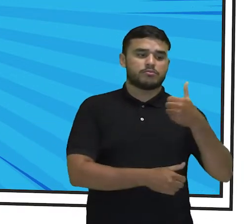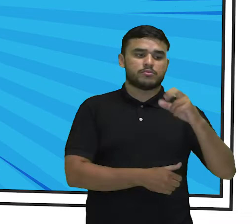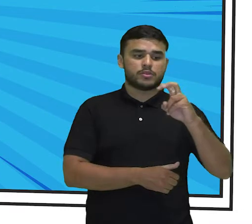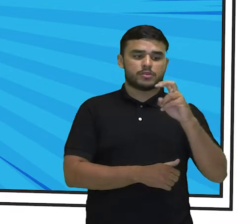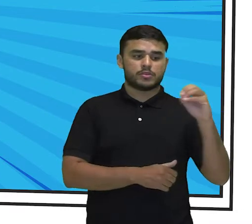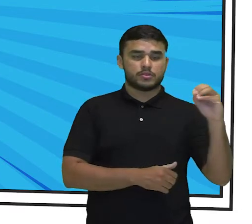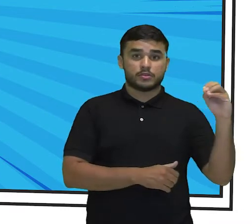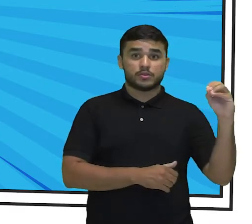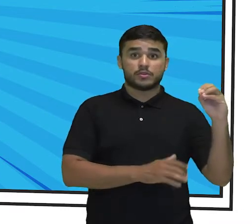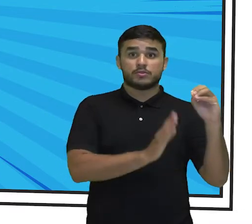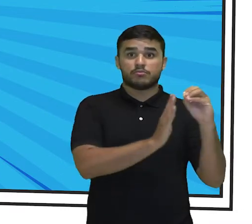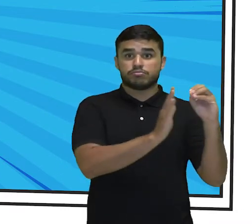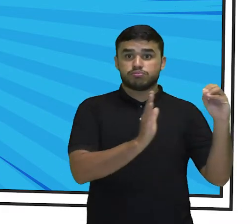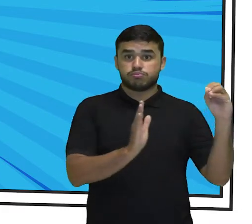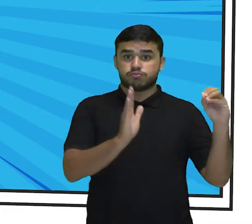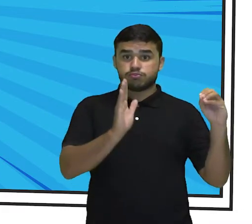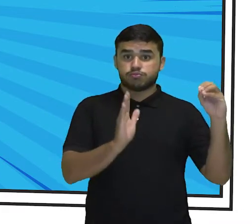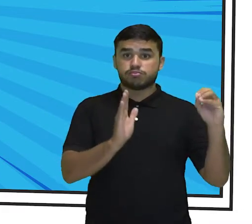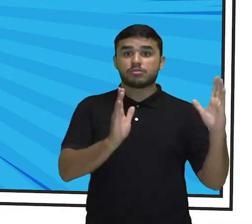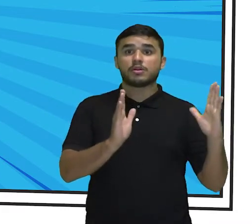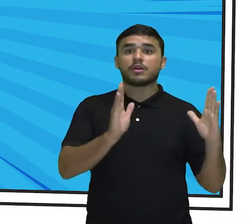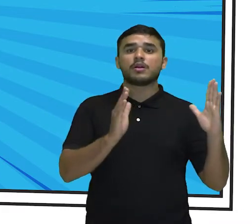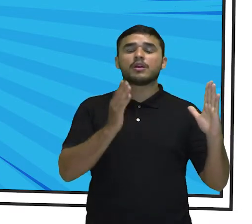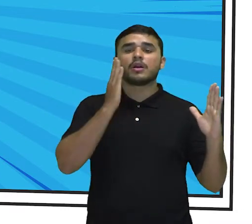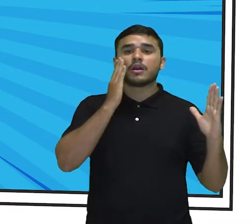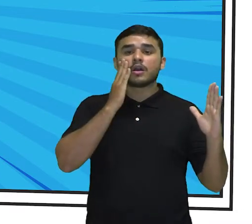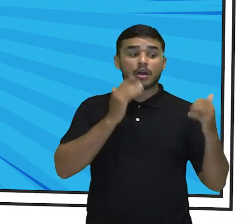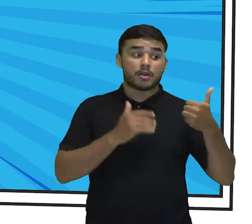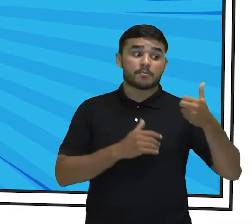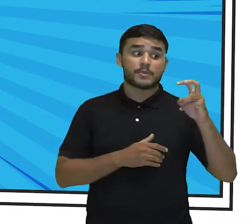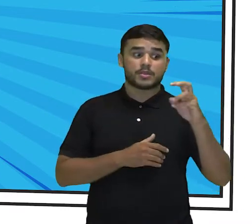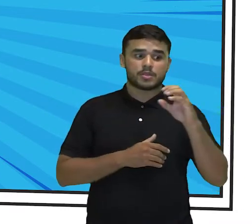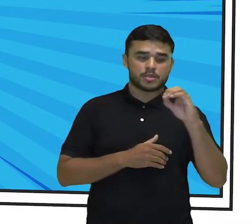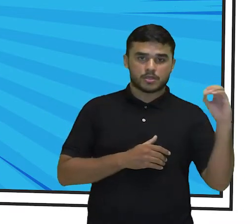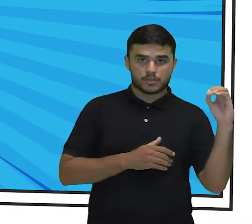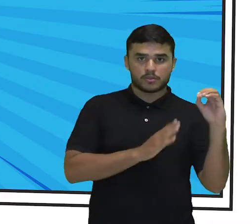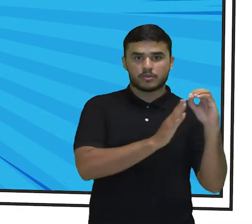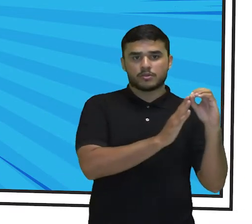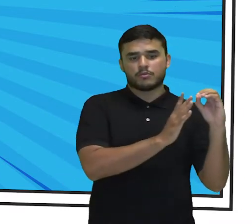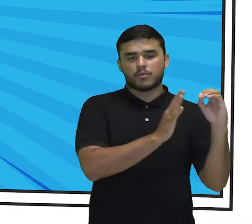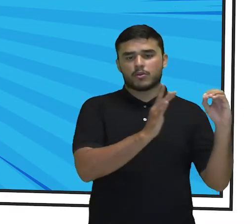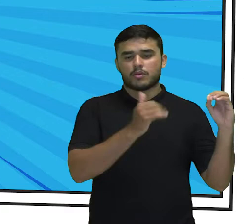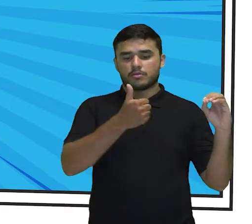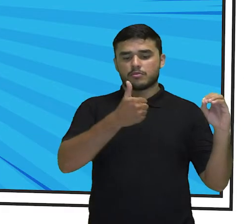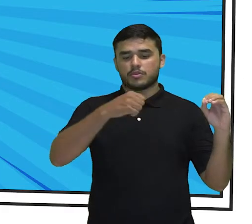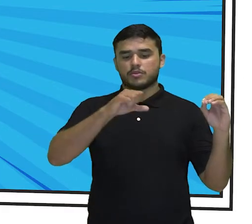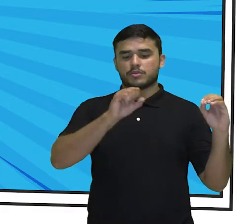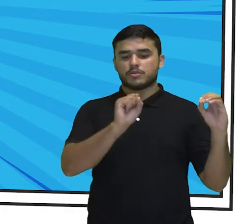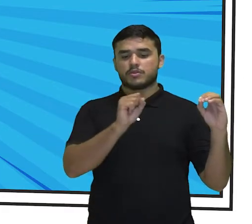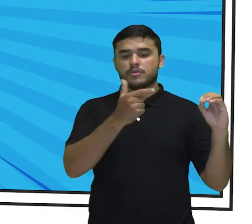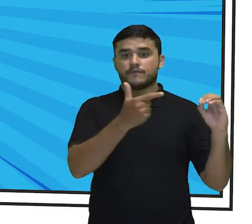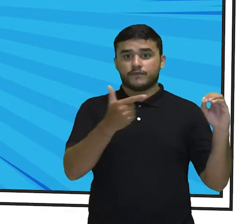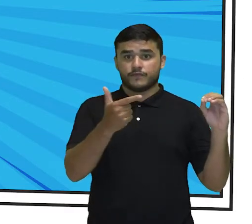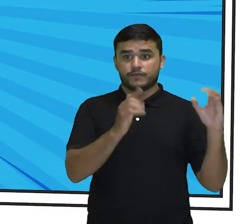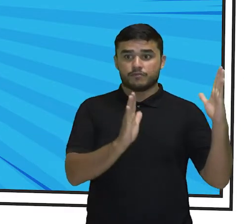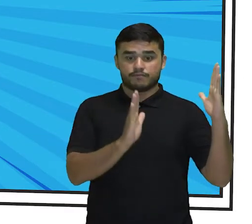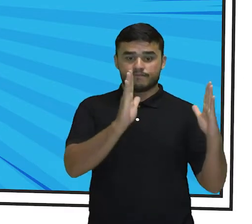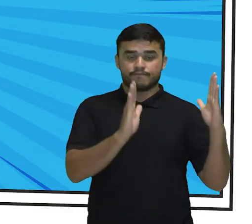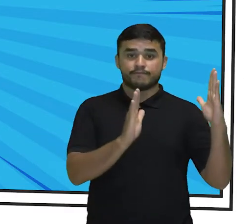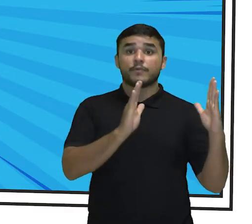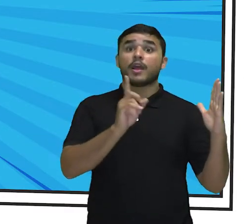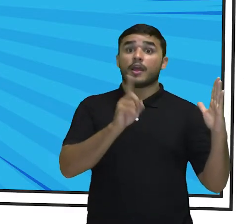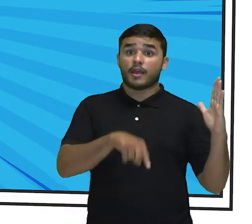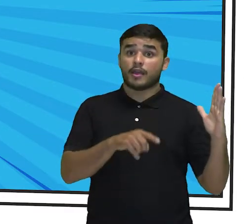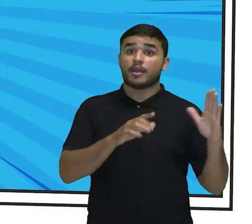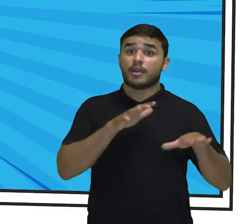a independência. Tudo bem? Isso é de 1500 a 1822. Mais uma